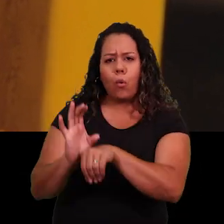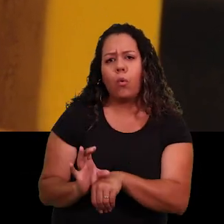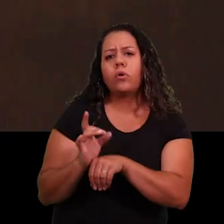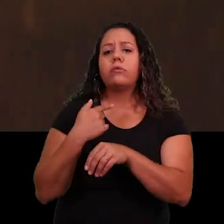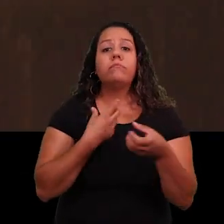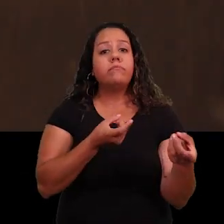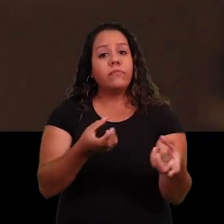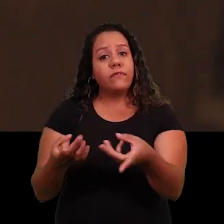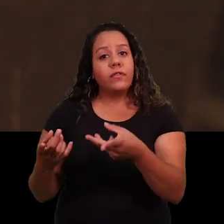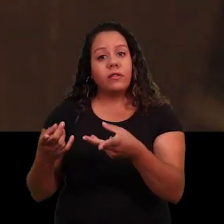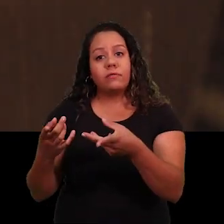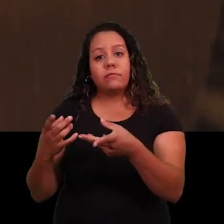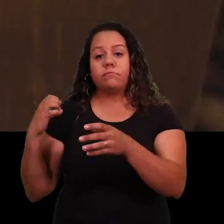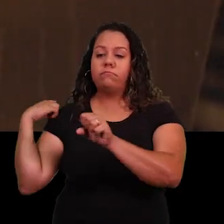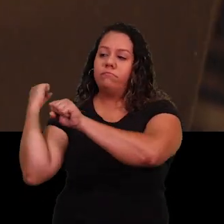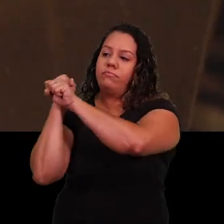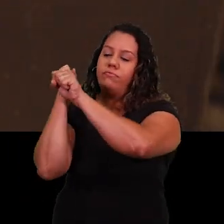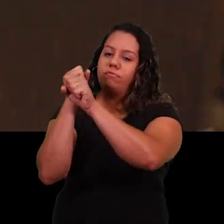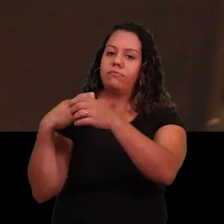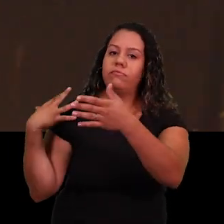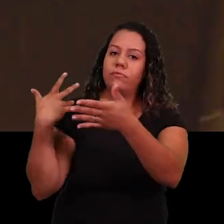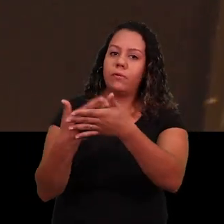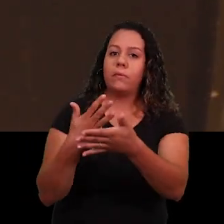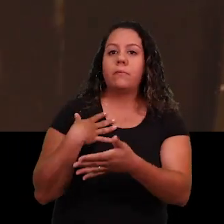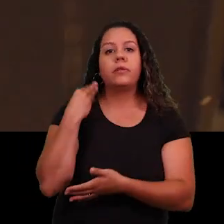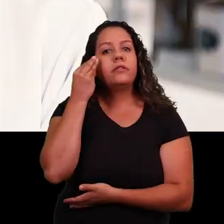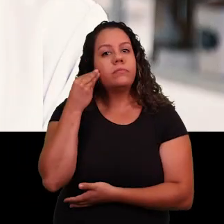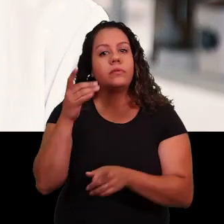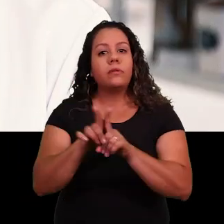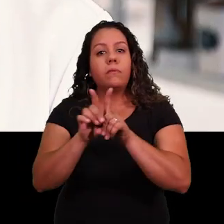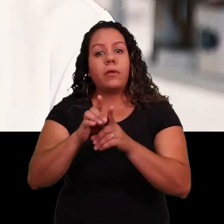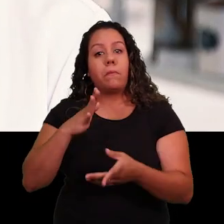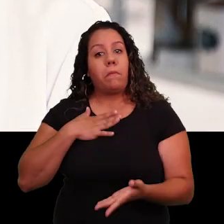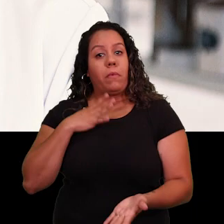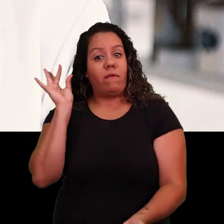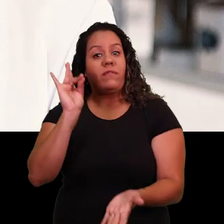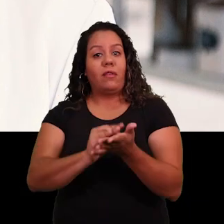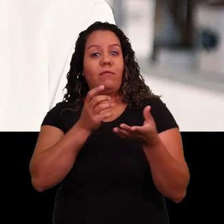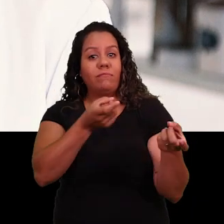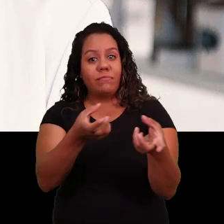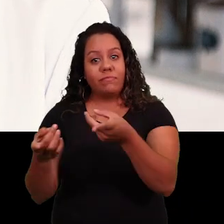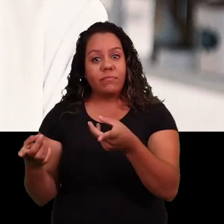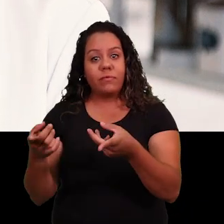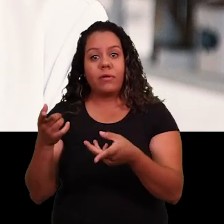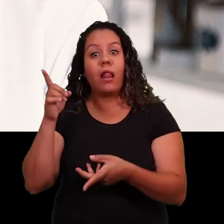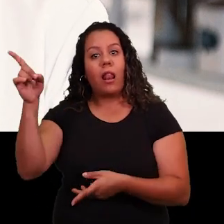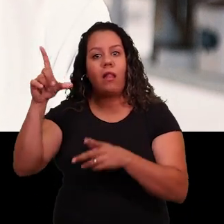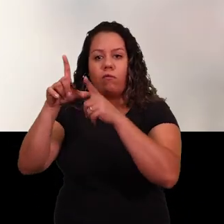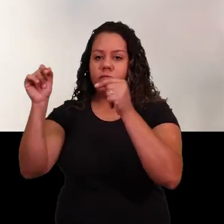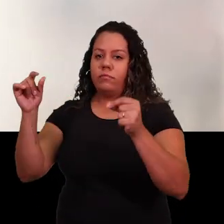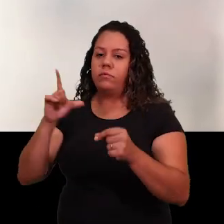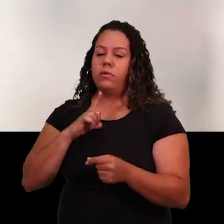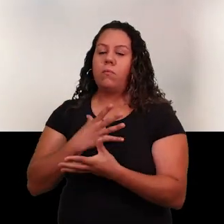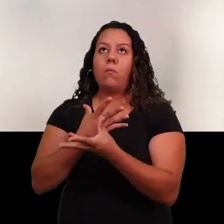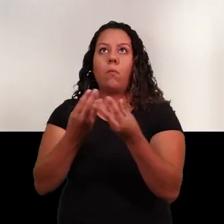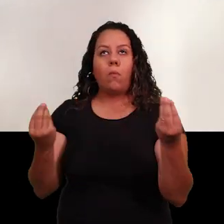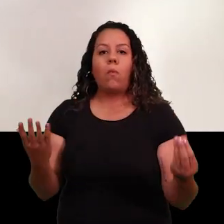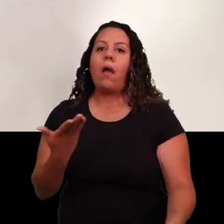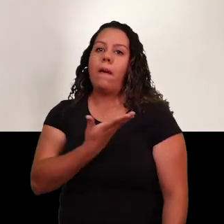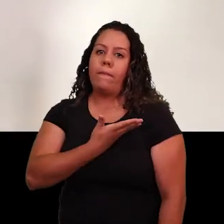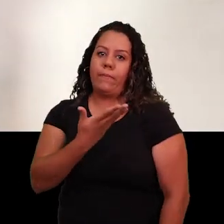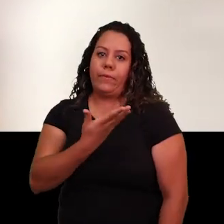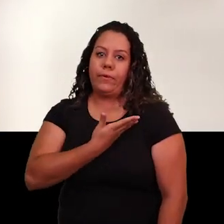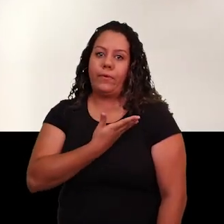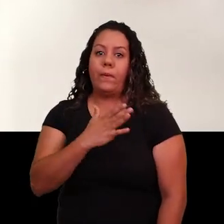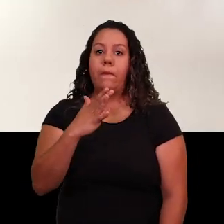eu vendo todo o meu conhecimento, todos os cursos que eu já fiz, tudo que eu adquiri ao longo desses anos e eu vendo a minha verdade. A Bom Brasileiro